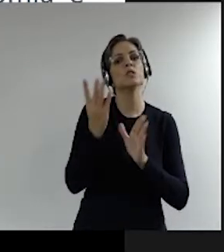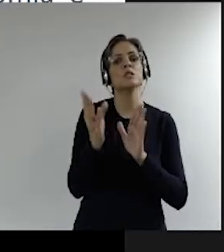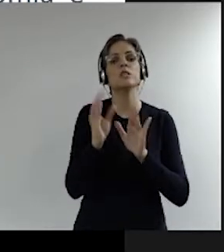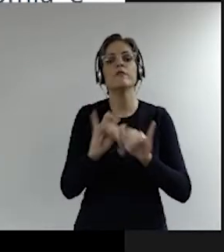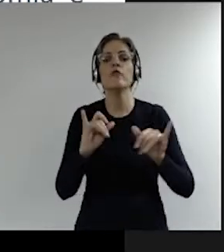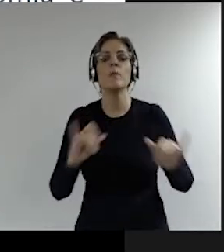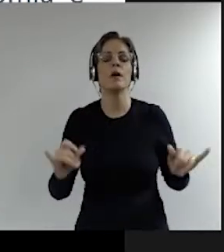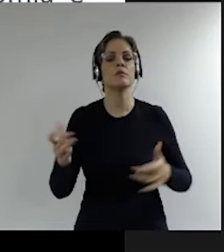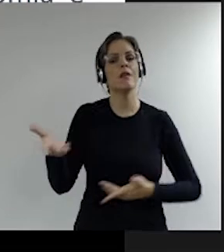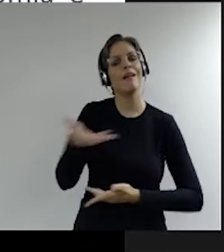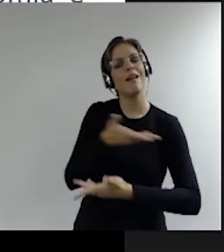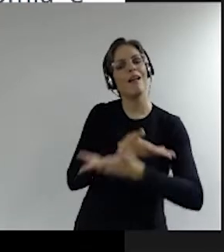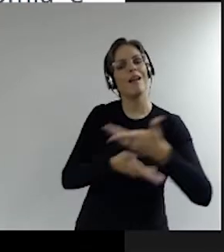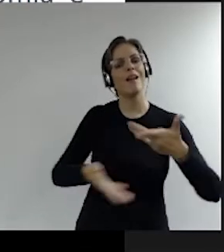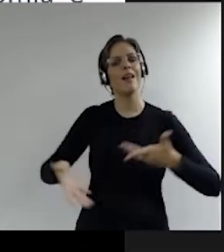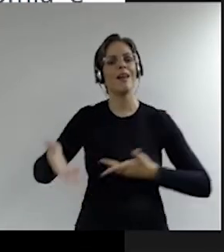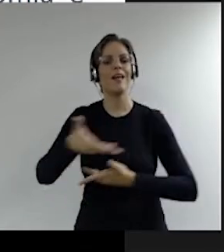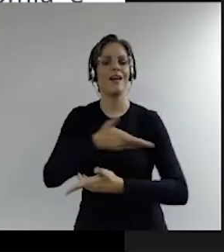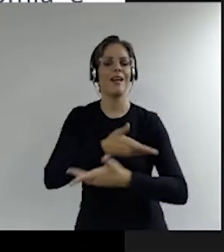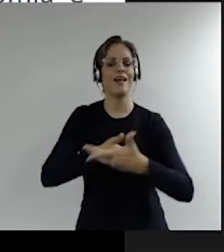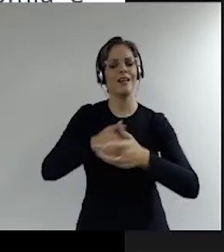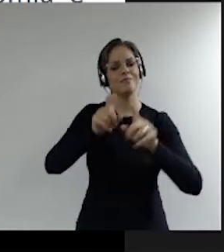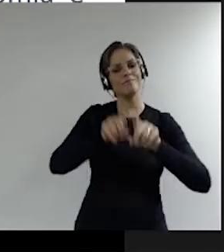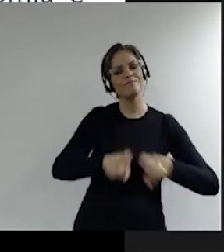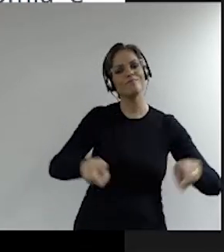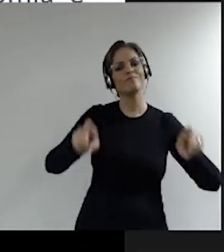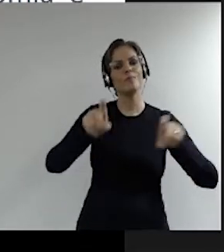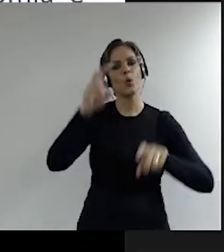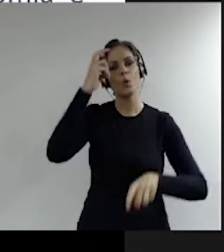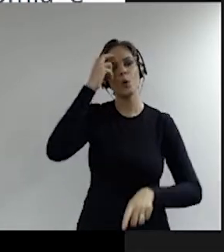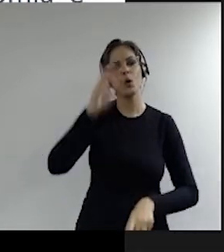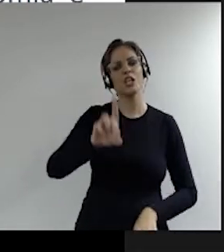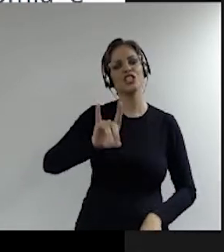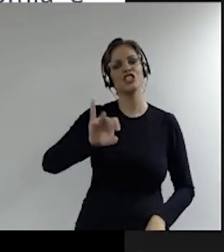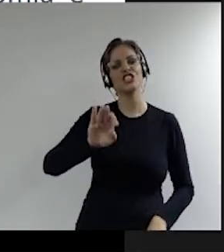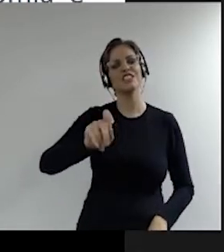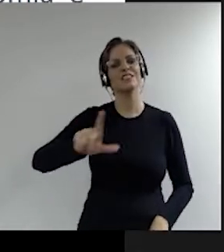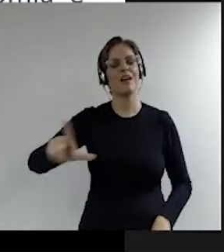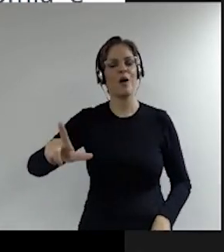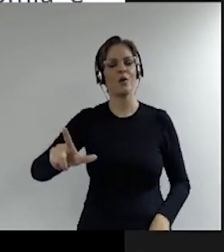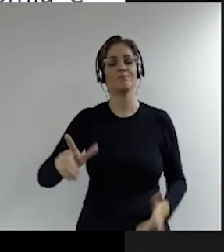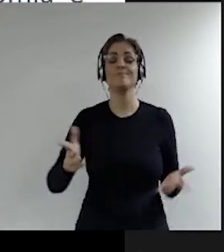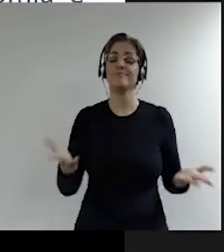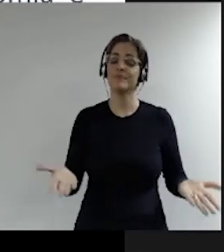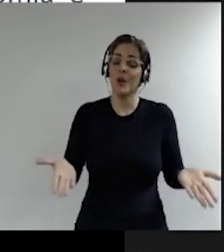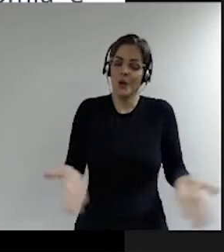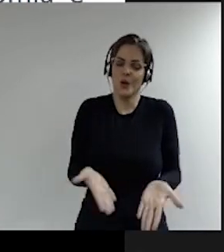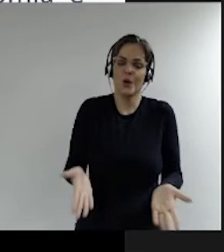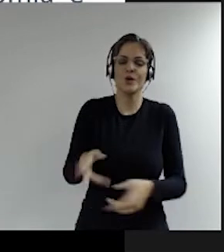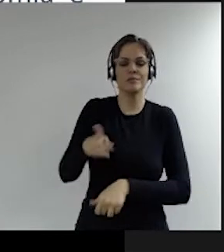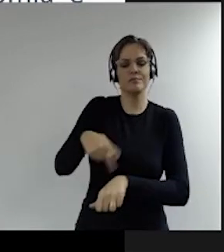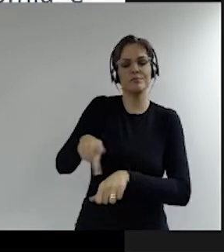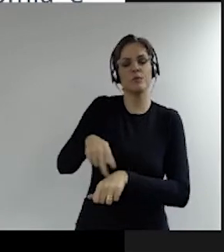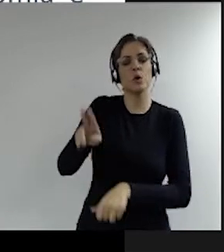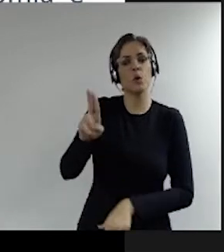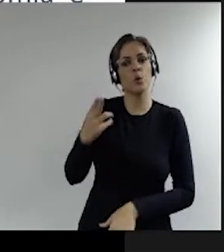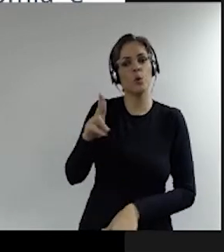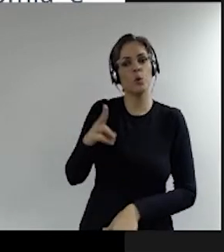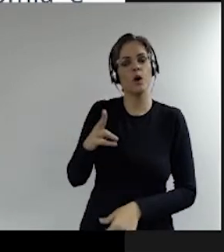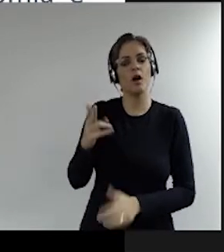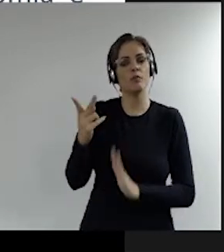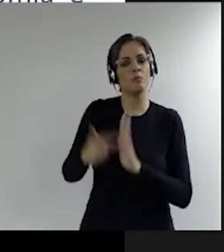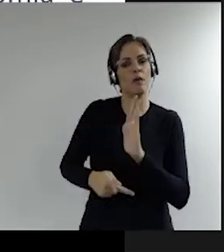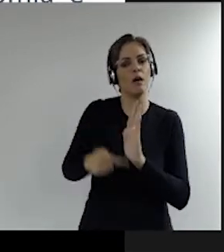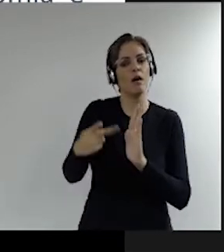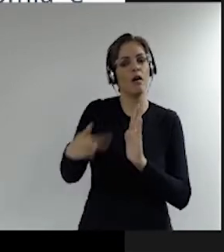com uma cultura digital. Então, hoje, não é à toa que o Uruguai, que desenvolveu o Plano Ceibal, que no começo